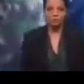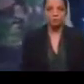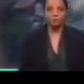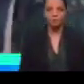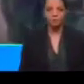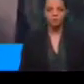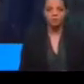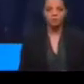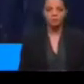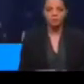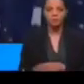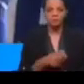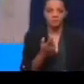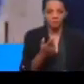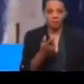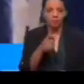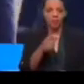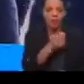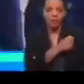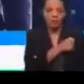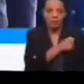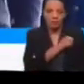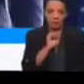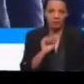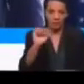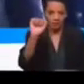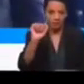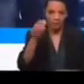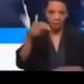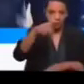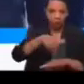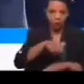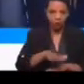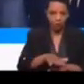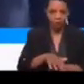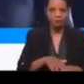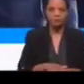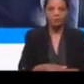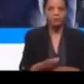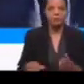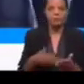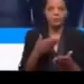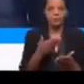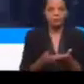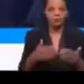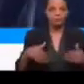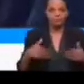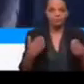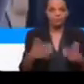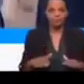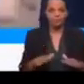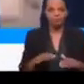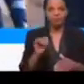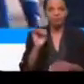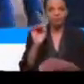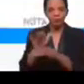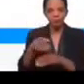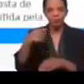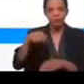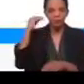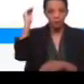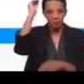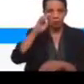Os inspectores ainda estavam na casa de Marco Capitão Ferreira. Já a proposta de exoneração tinha seguido para o Presidente da